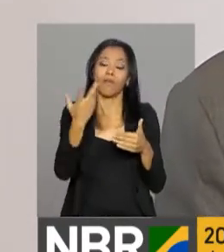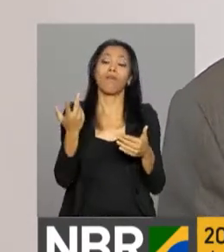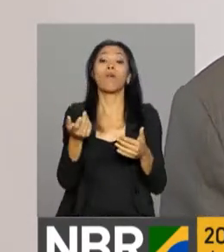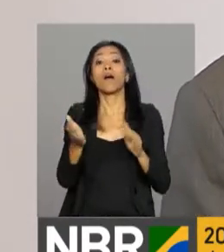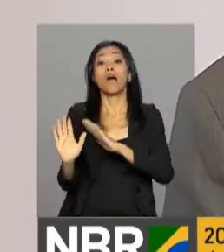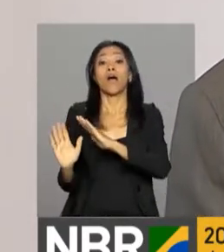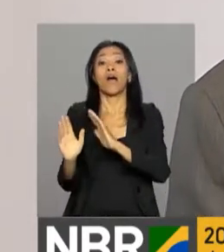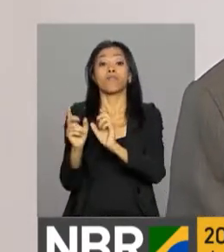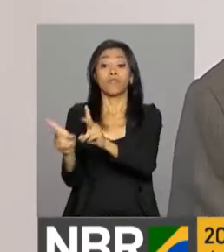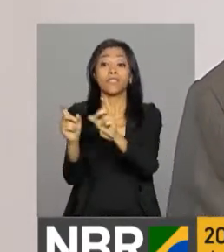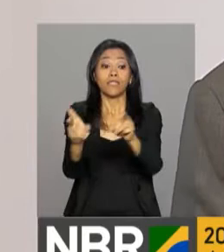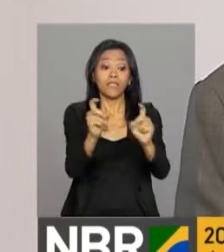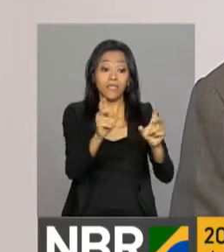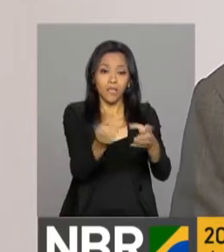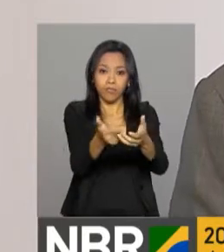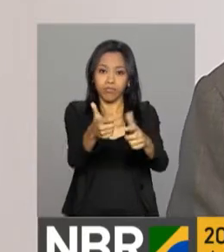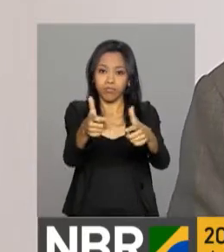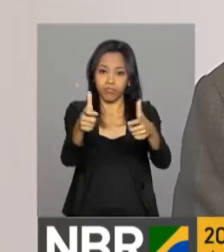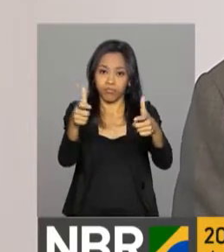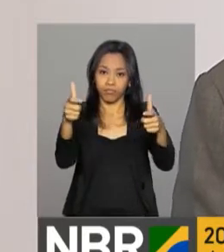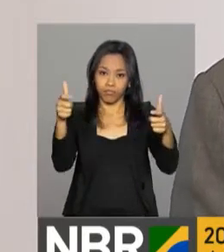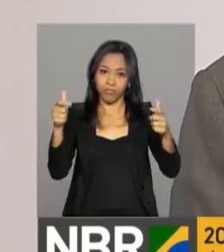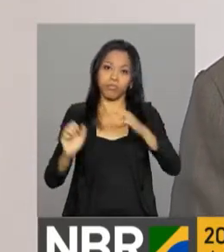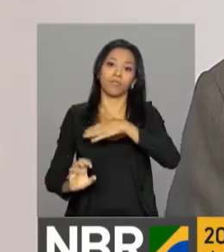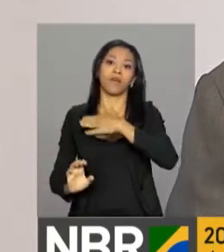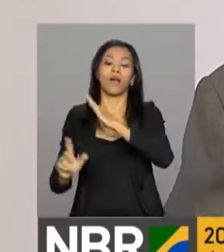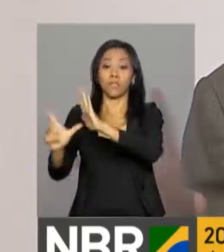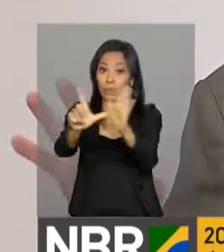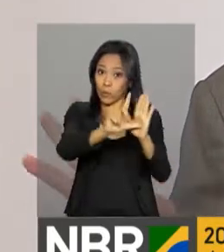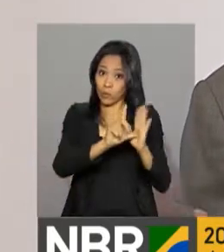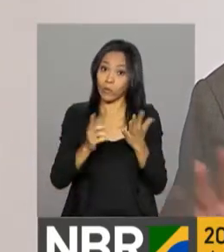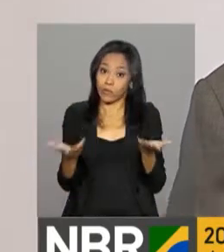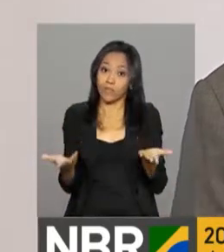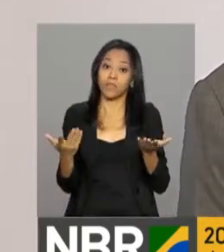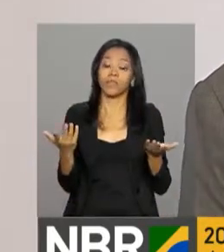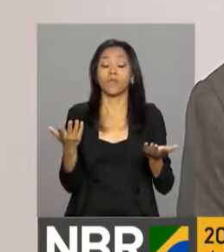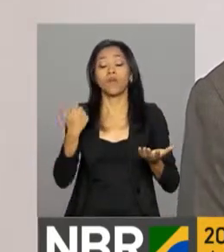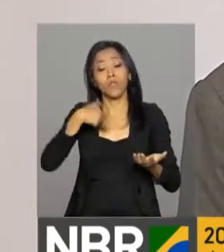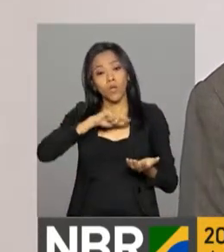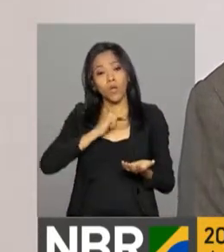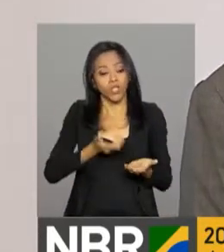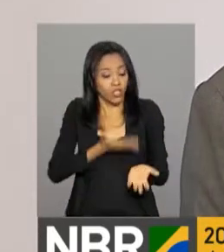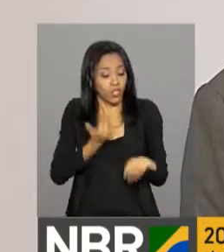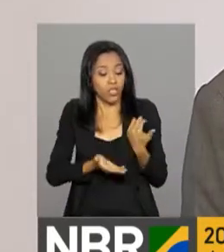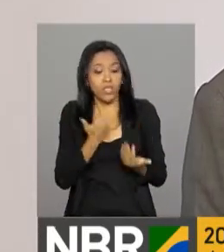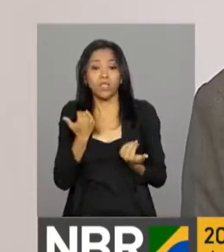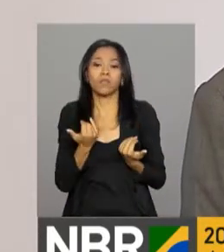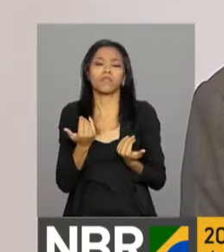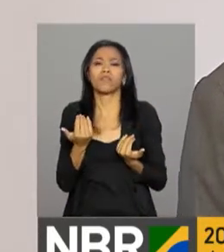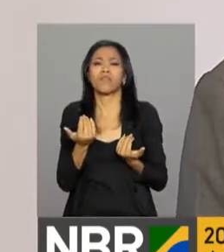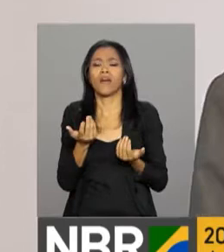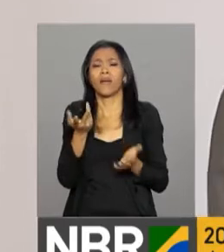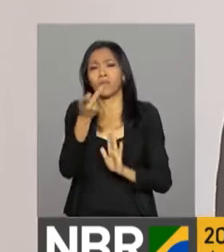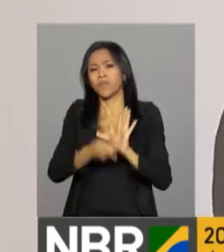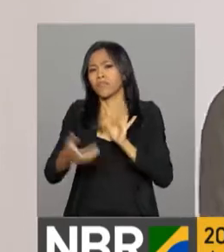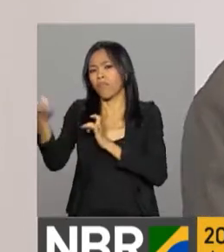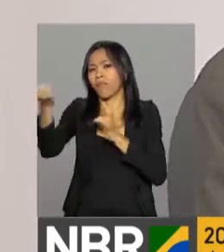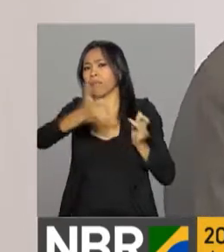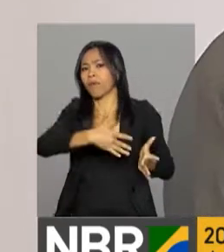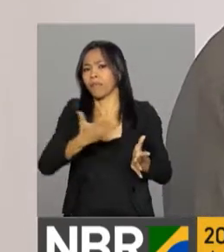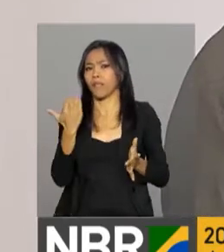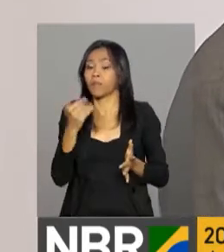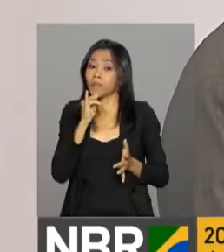suas vendas não é e prossegue para o ano que vem como nós enterramos várias reformas a reforma da previdência